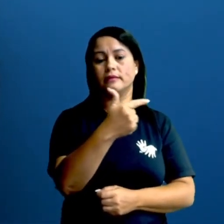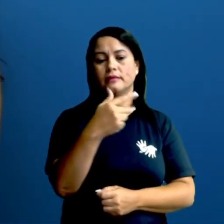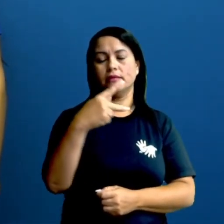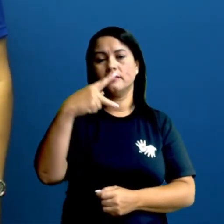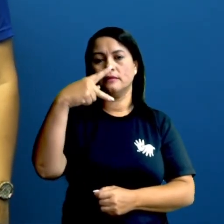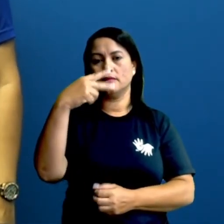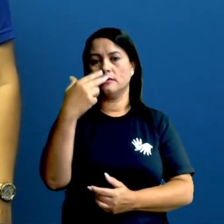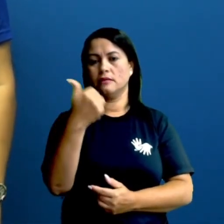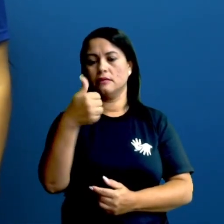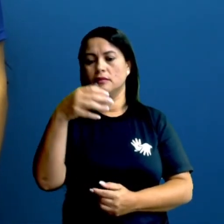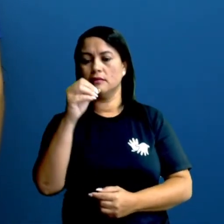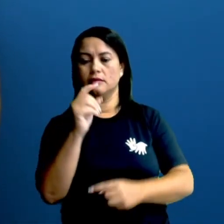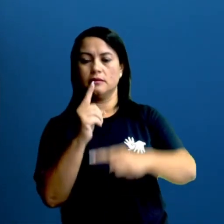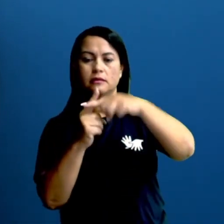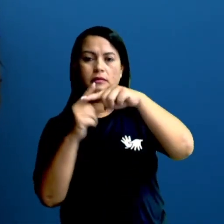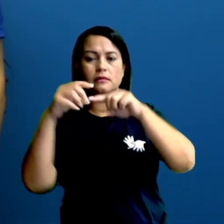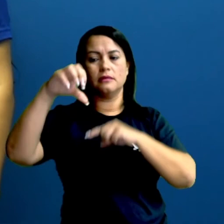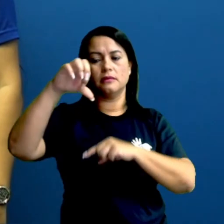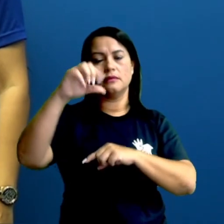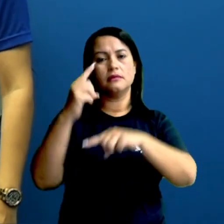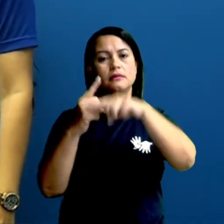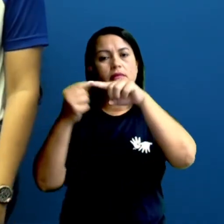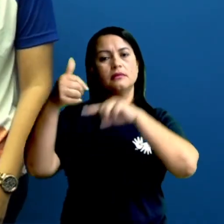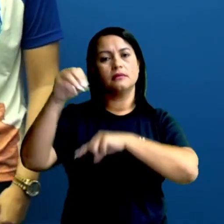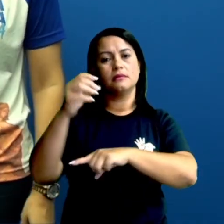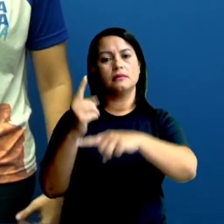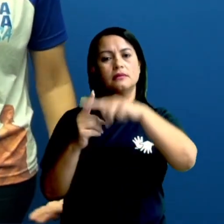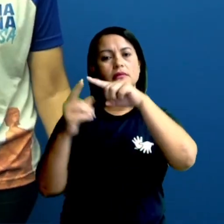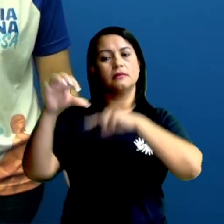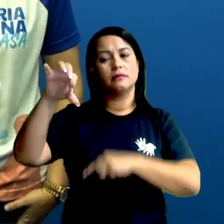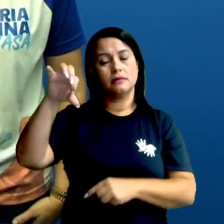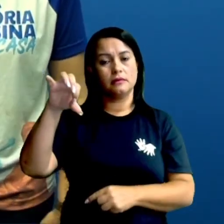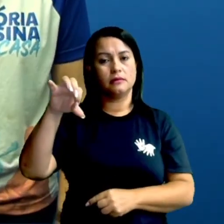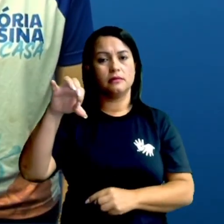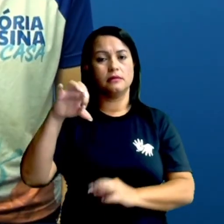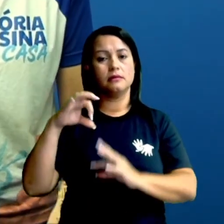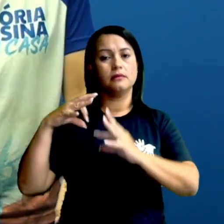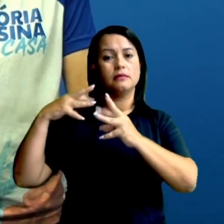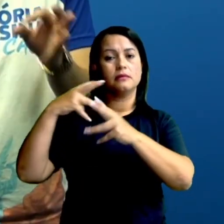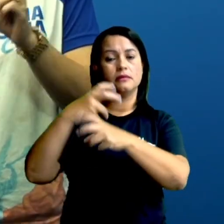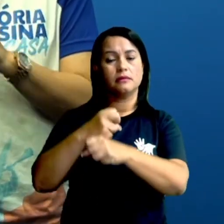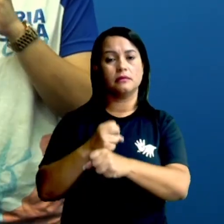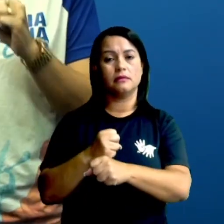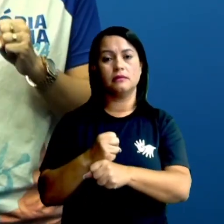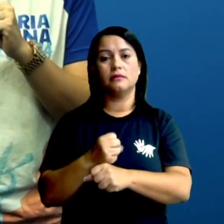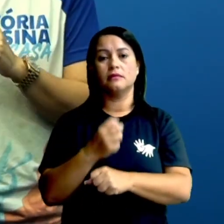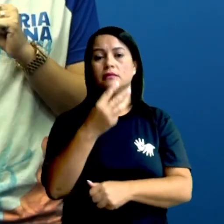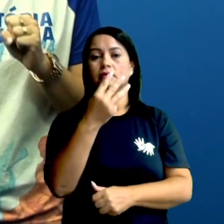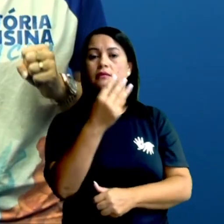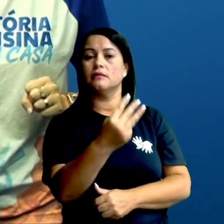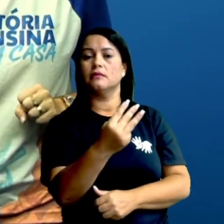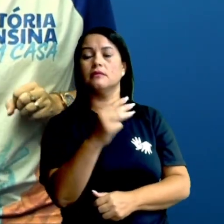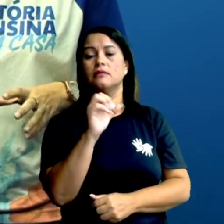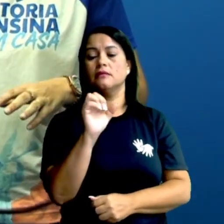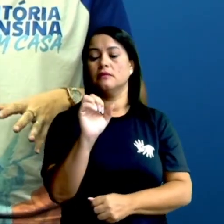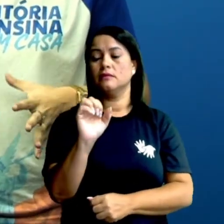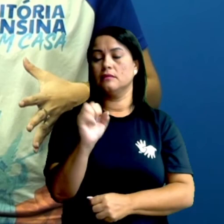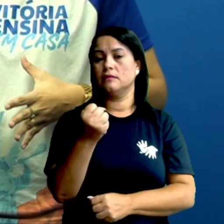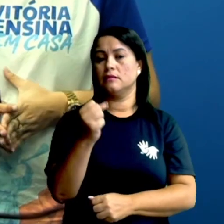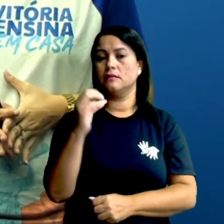10 mais 9 mais 10 mais 9, que foi igual a quanto? A